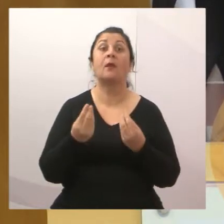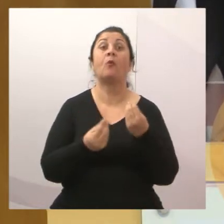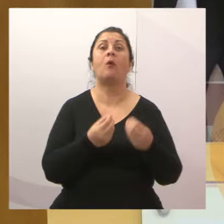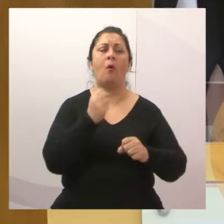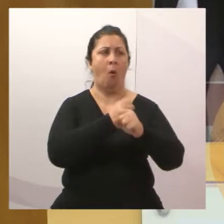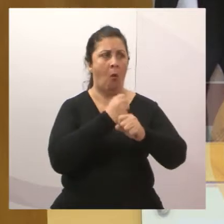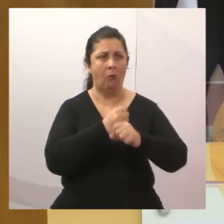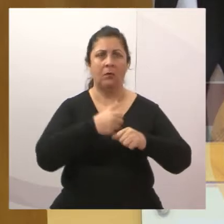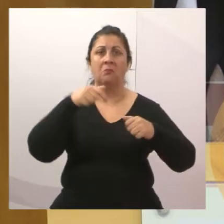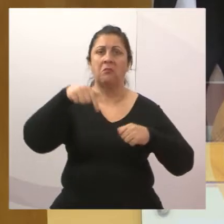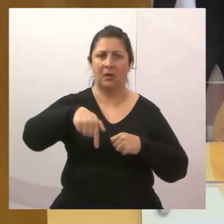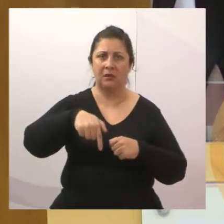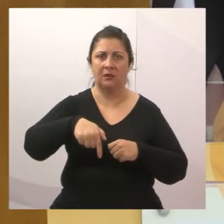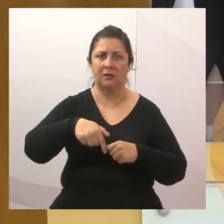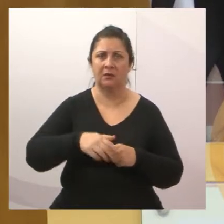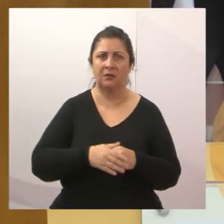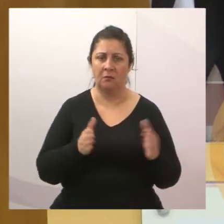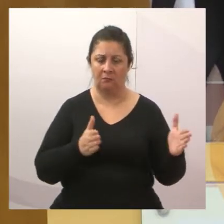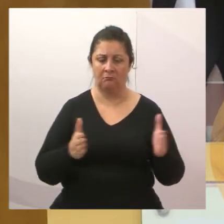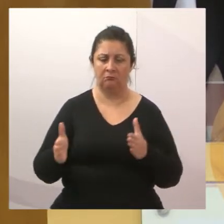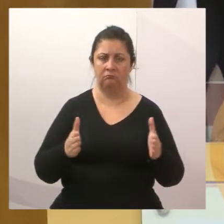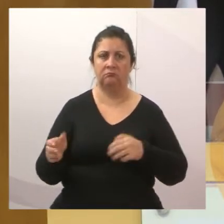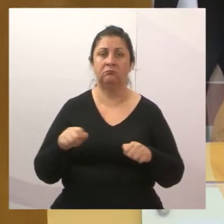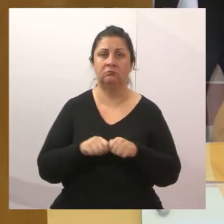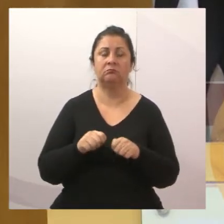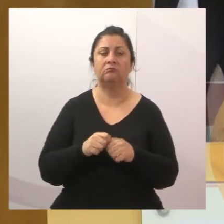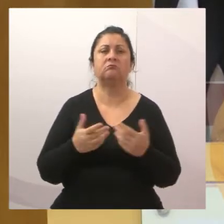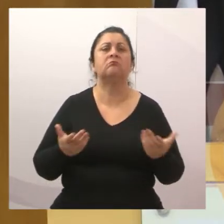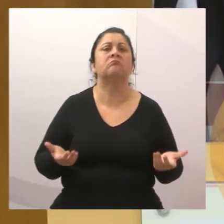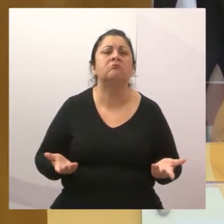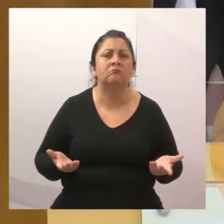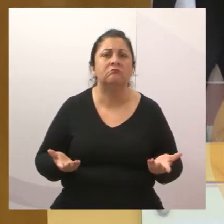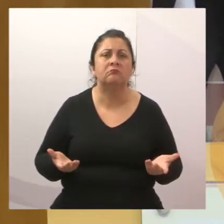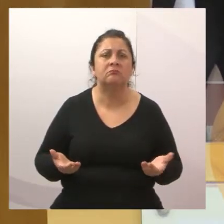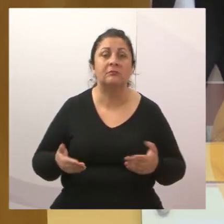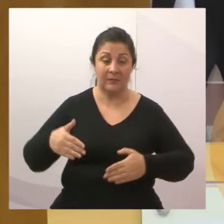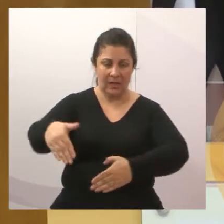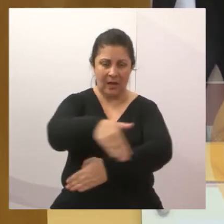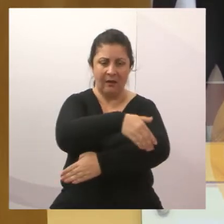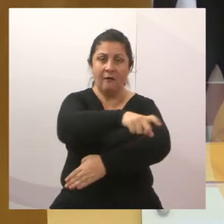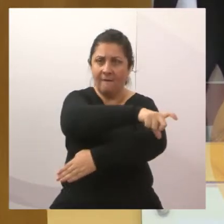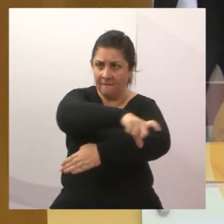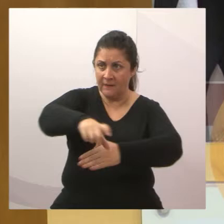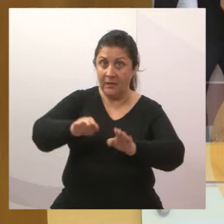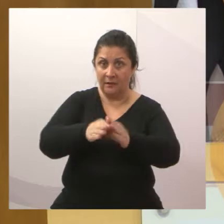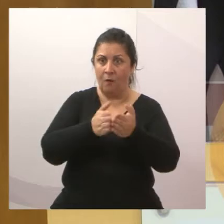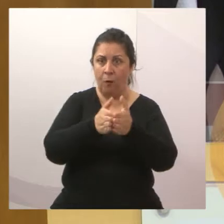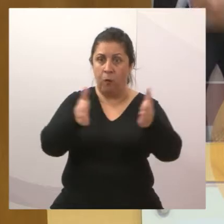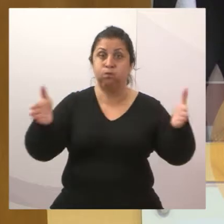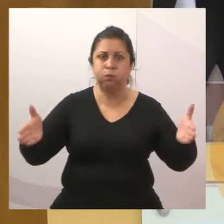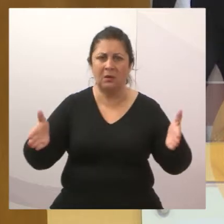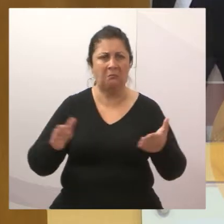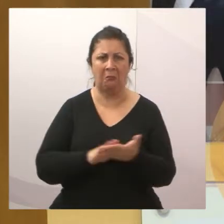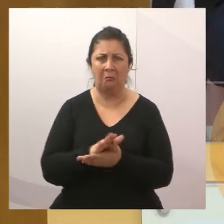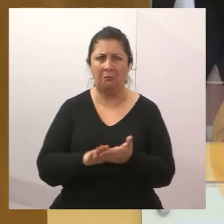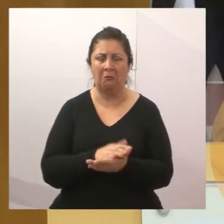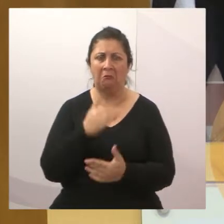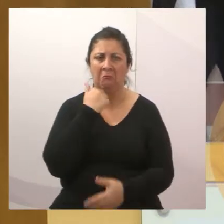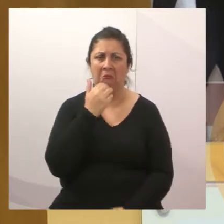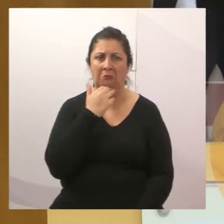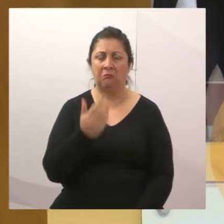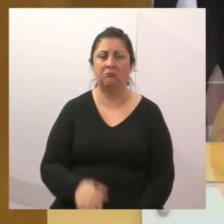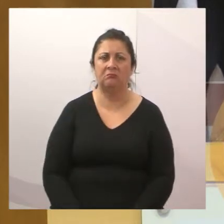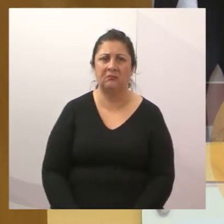que foi feita nesse governo em termos de infraestrutura urbana? Qual a avenida que se abriu? Nenhuma. Então vai deixar agora